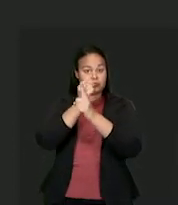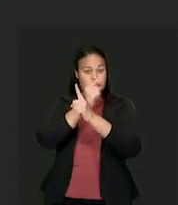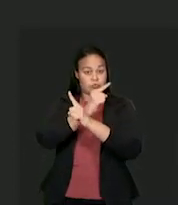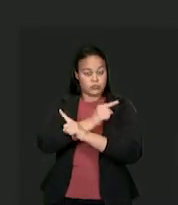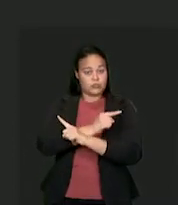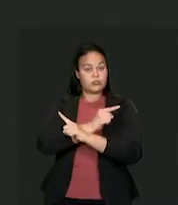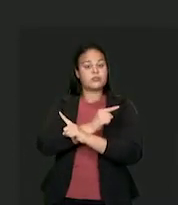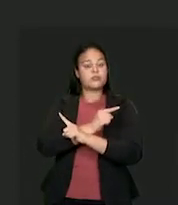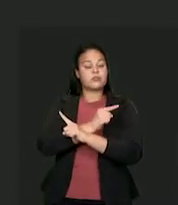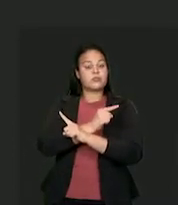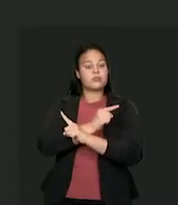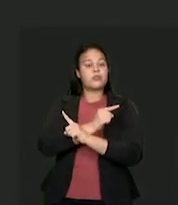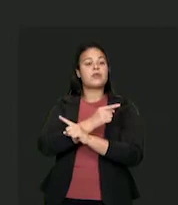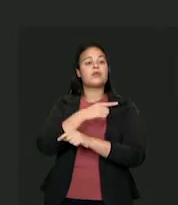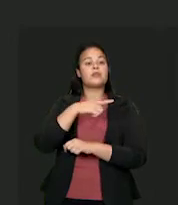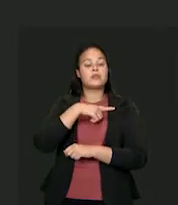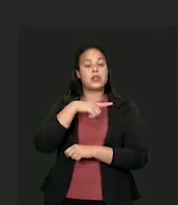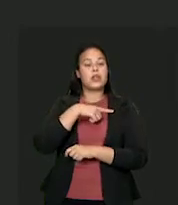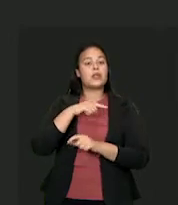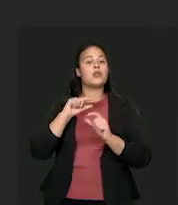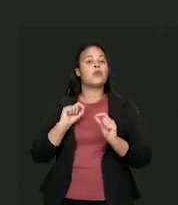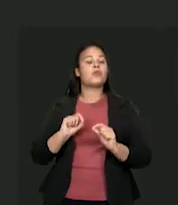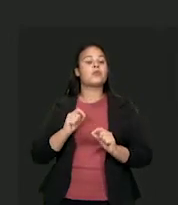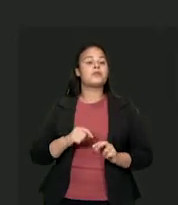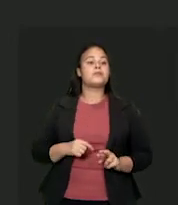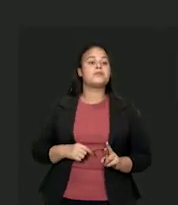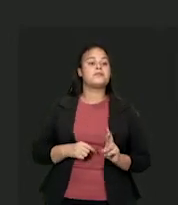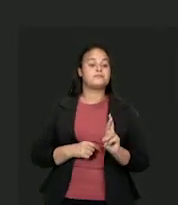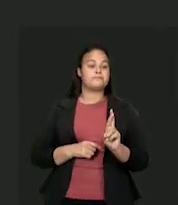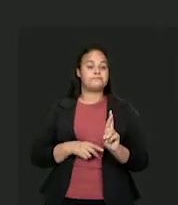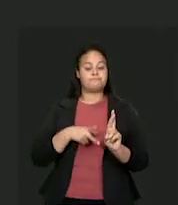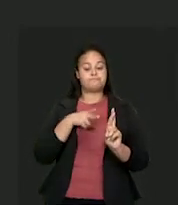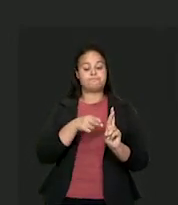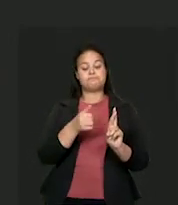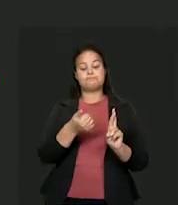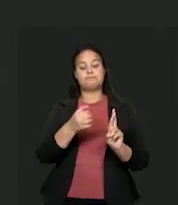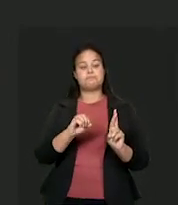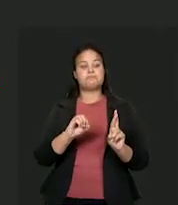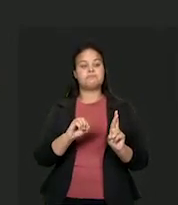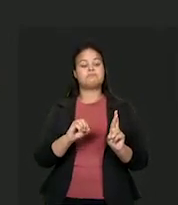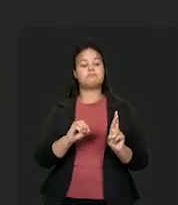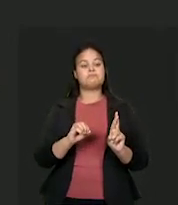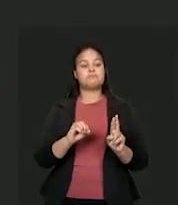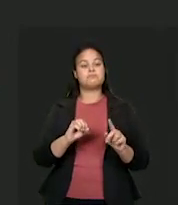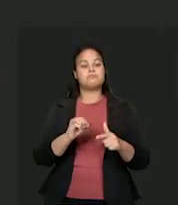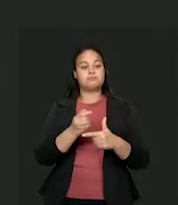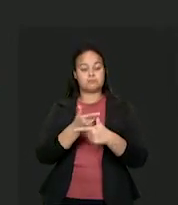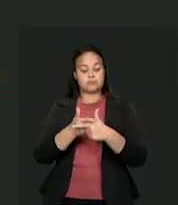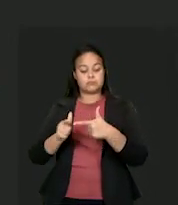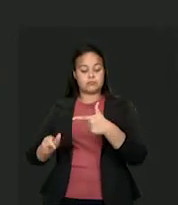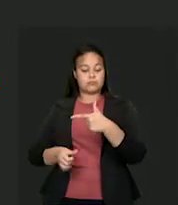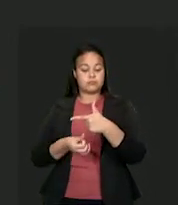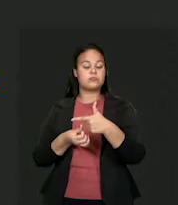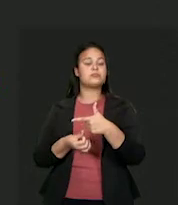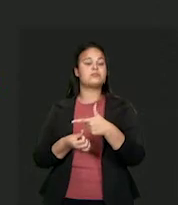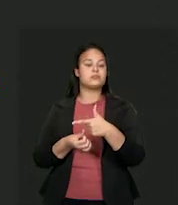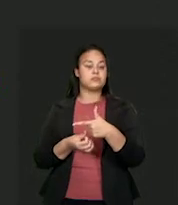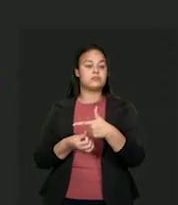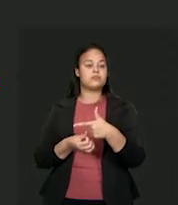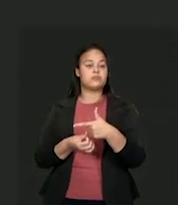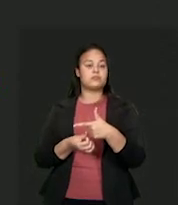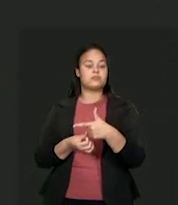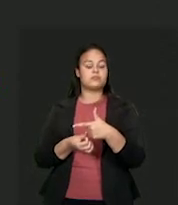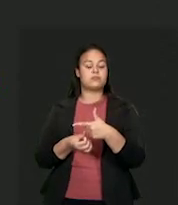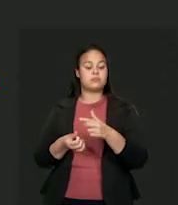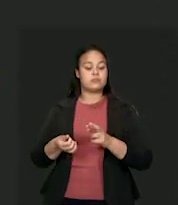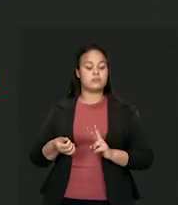membros, nós vamos ter que REC é igual a 60 dividido por 6.